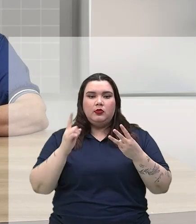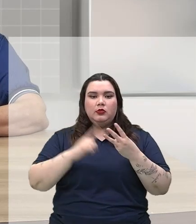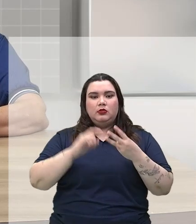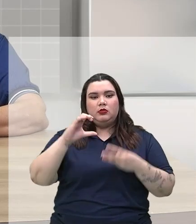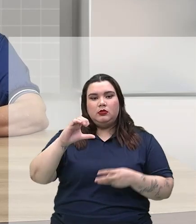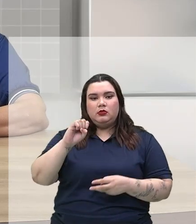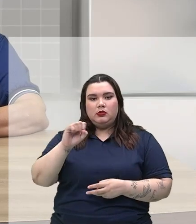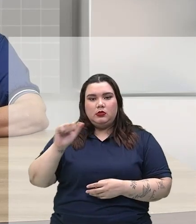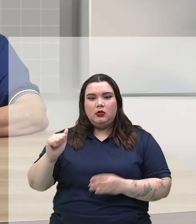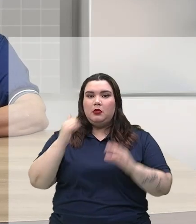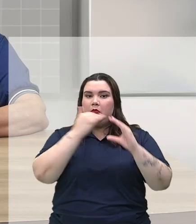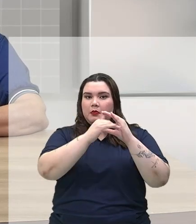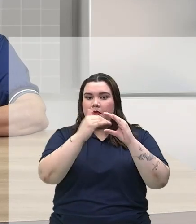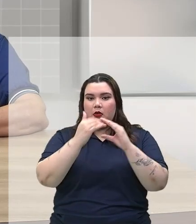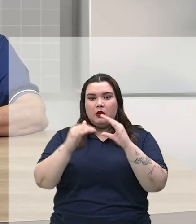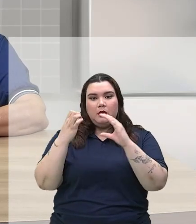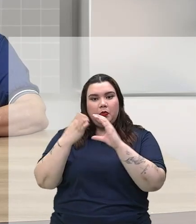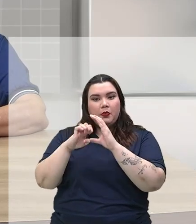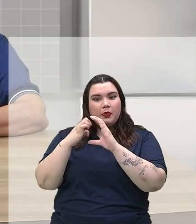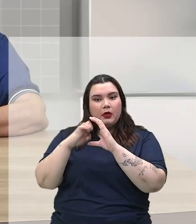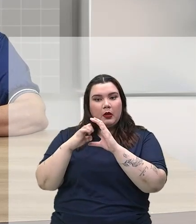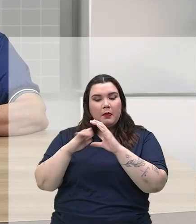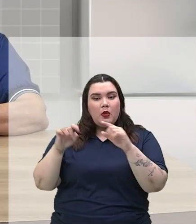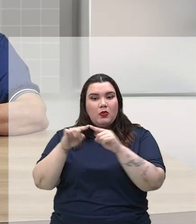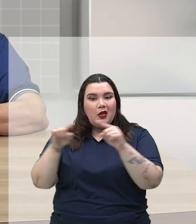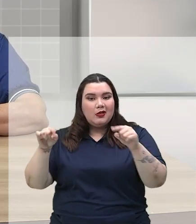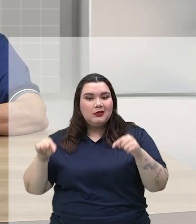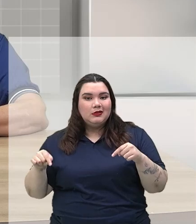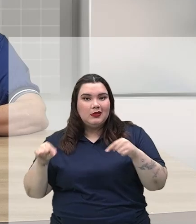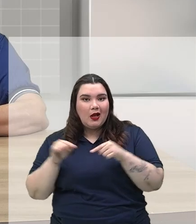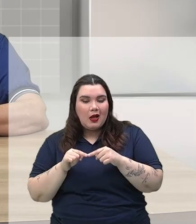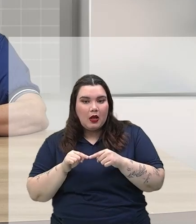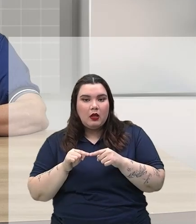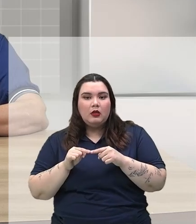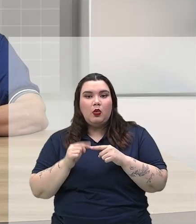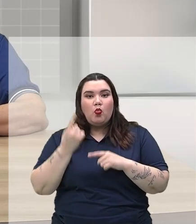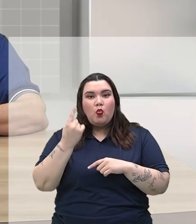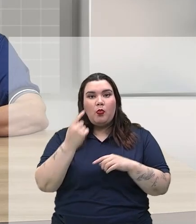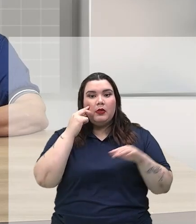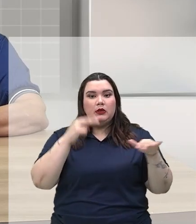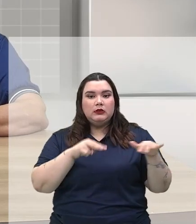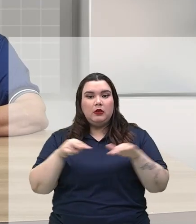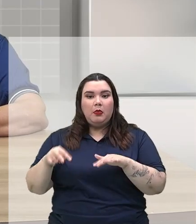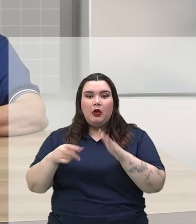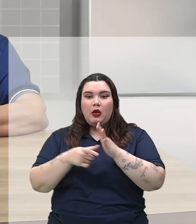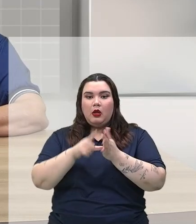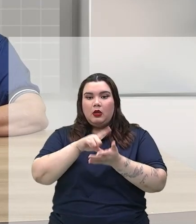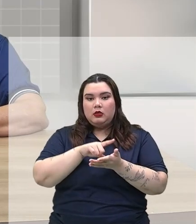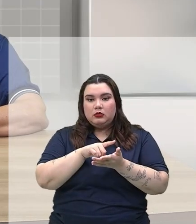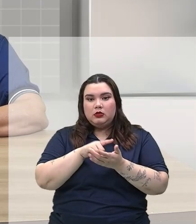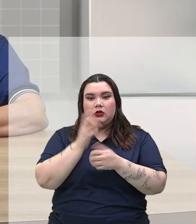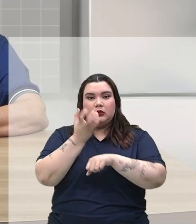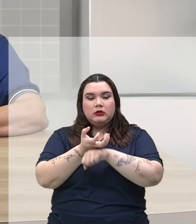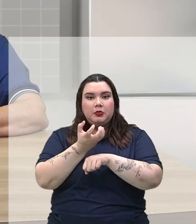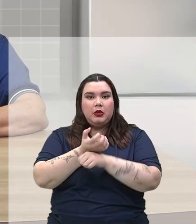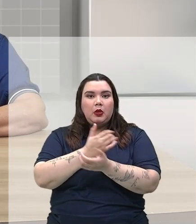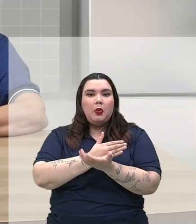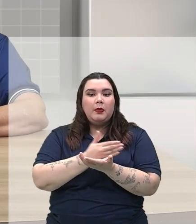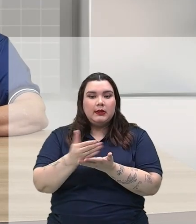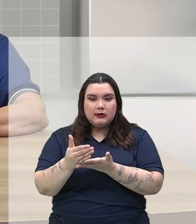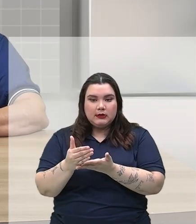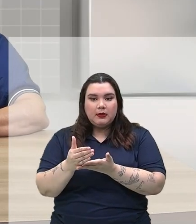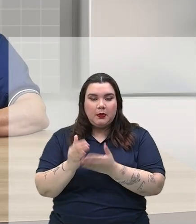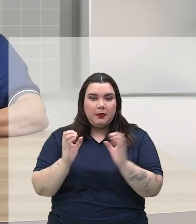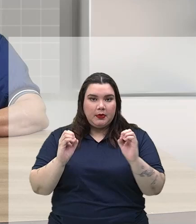é enviado para o e-mail da turma com uma semana de antecedência antes do componente entrar no ar.